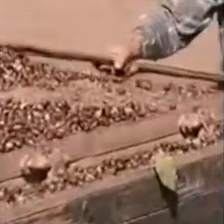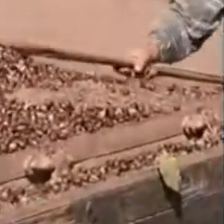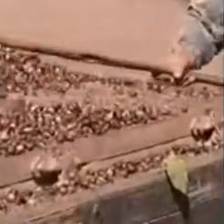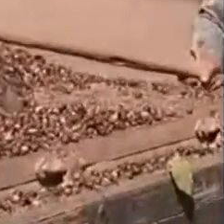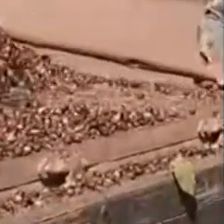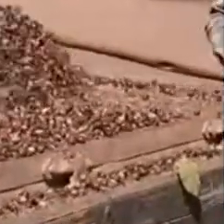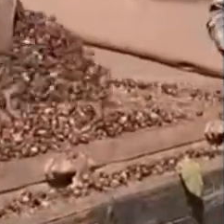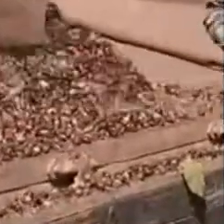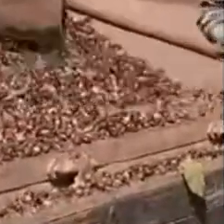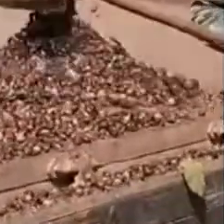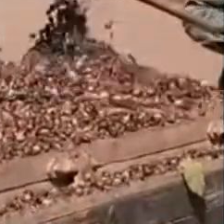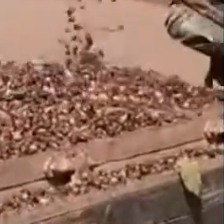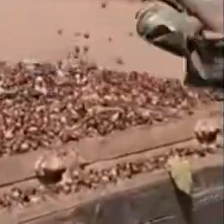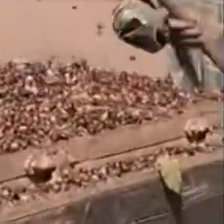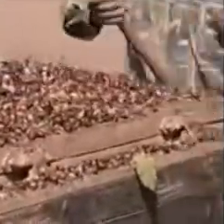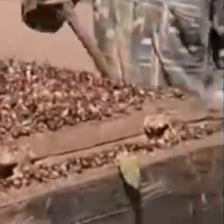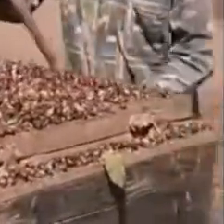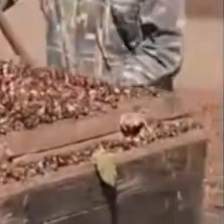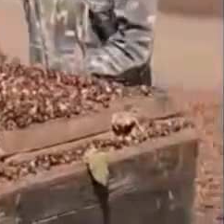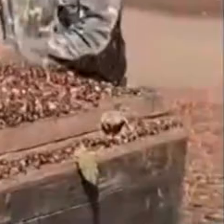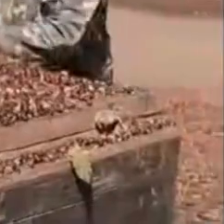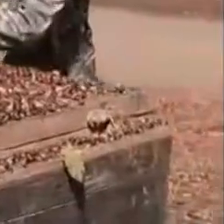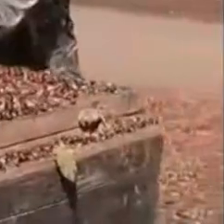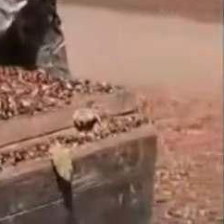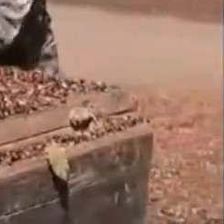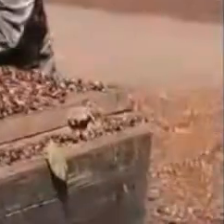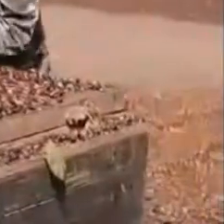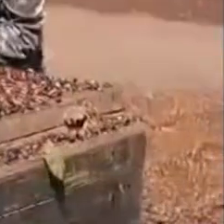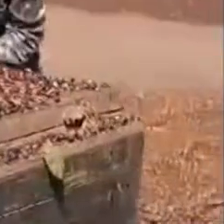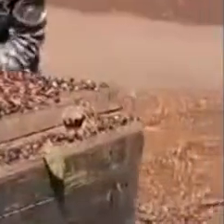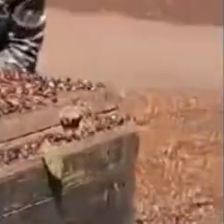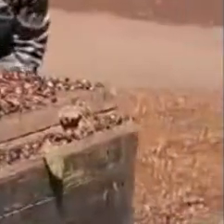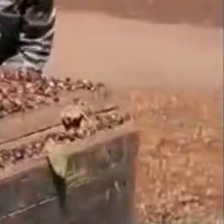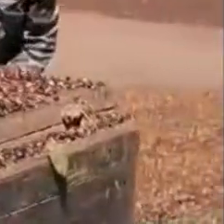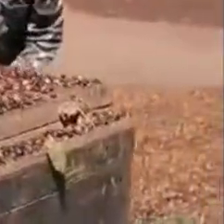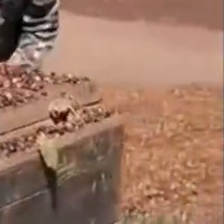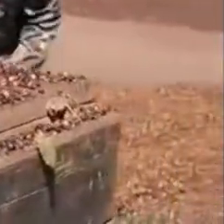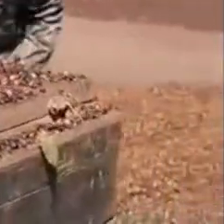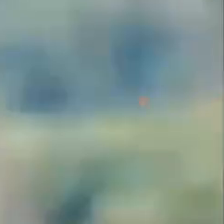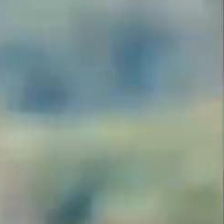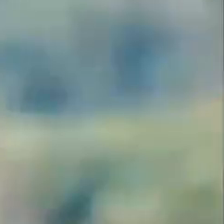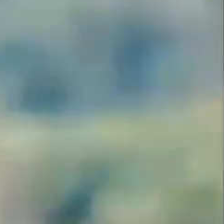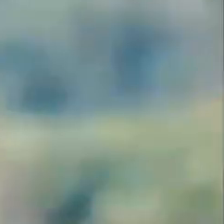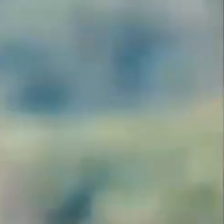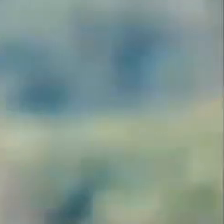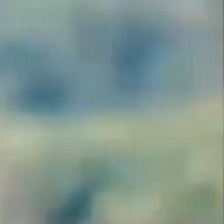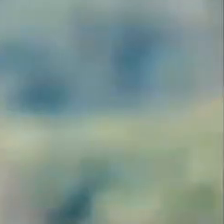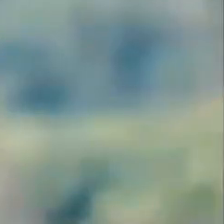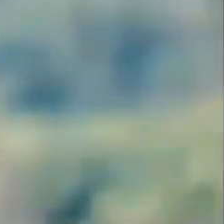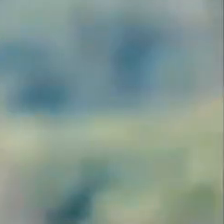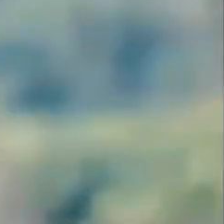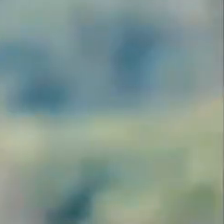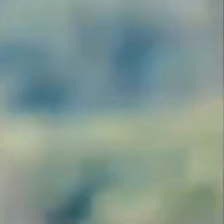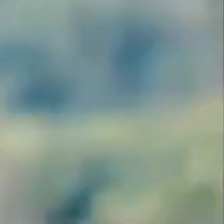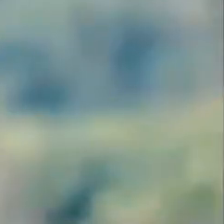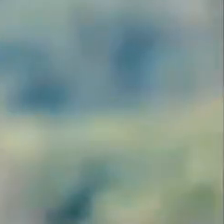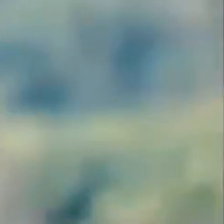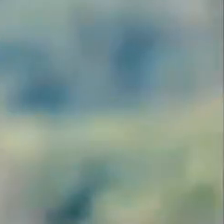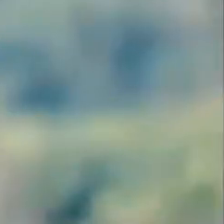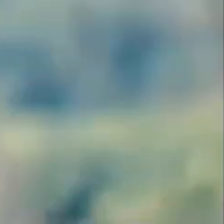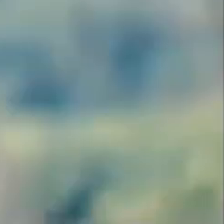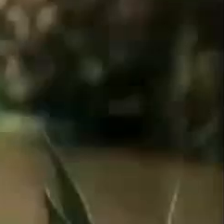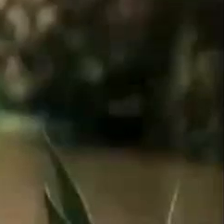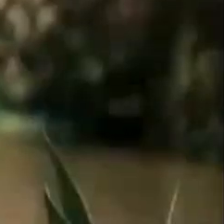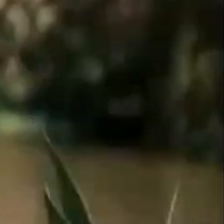daquela área né Sempre há uma forma de redividir com com os familiares né então sempre há nesse caso né da